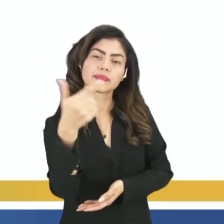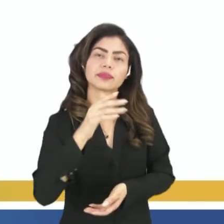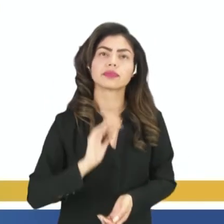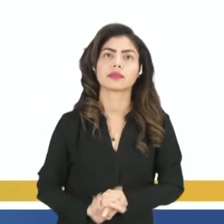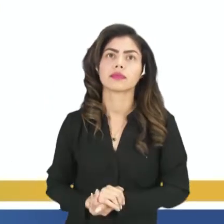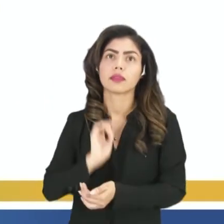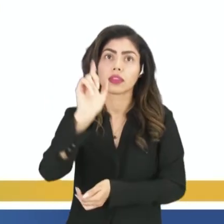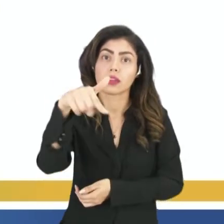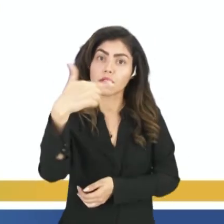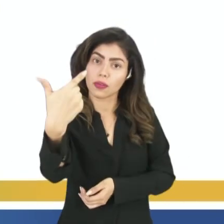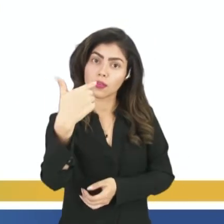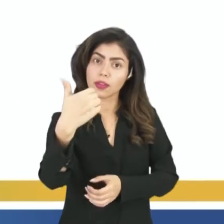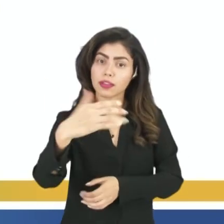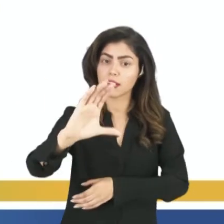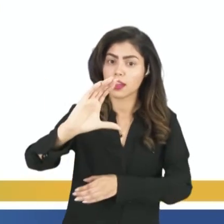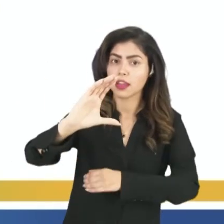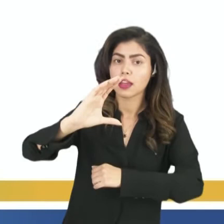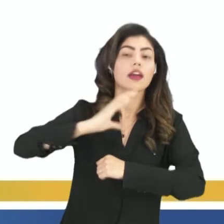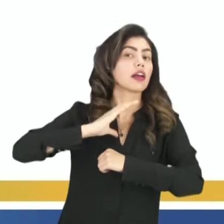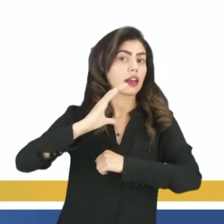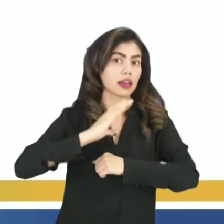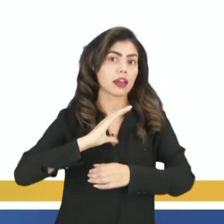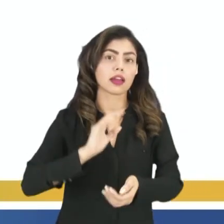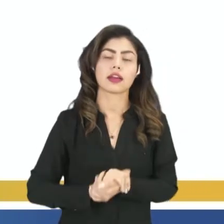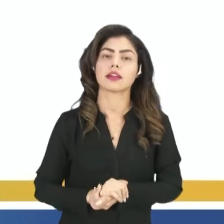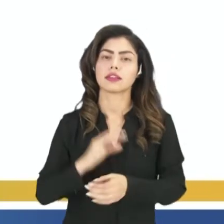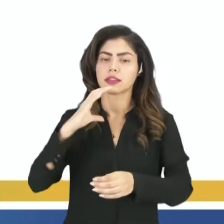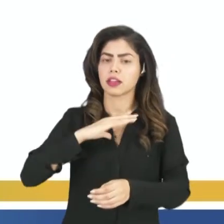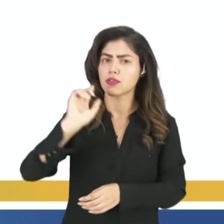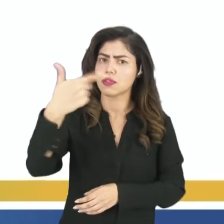Então, outra capital aí, outra cidade,